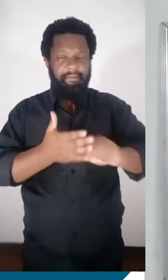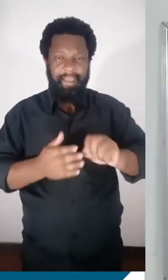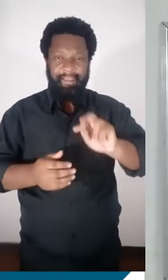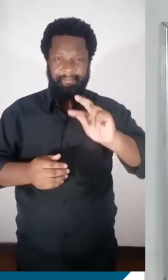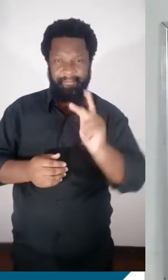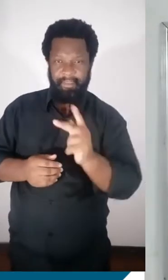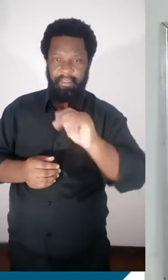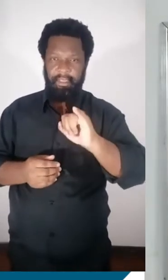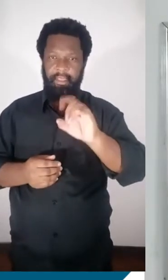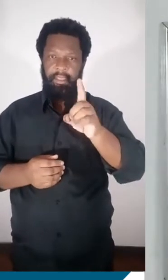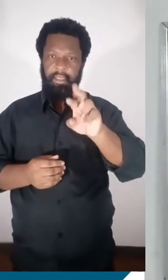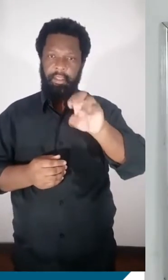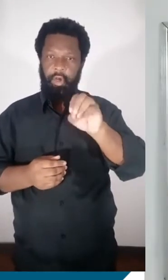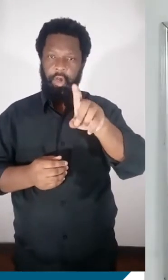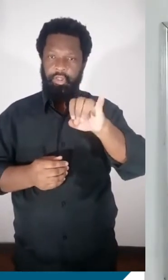escrever hidróxido